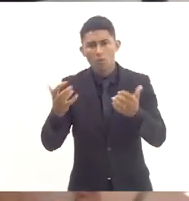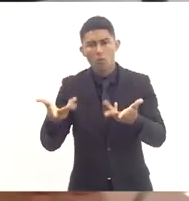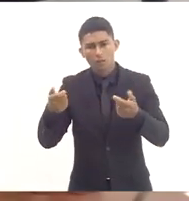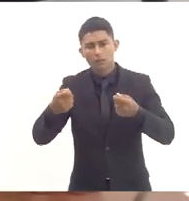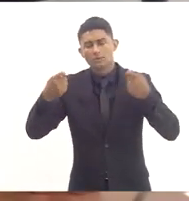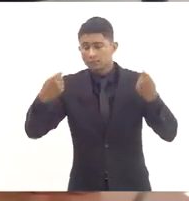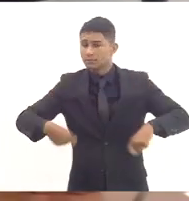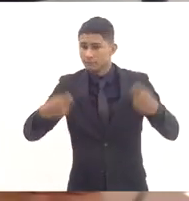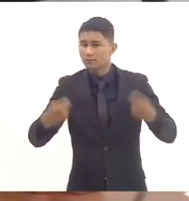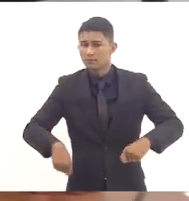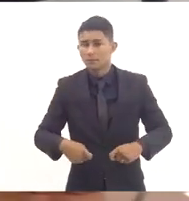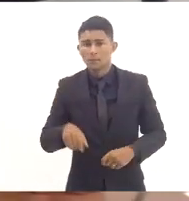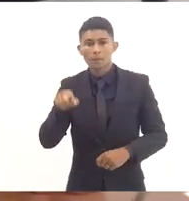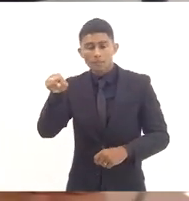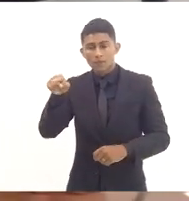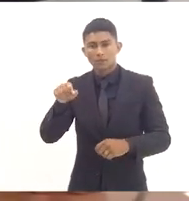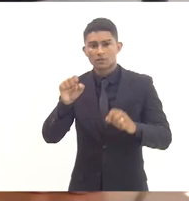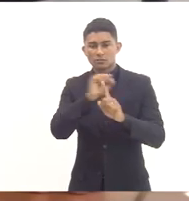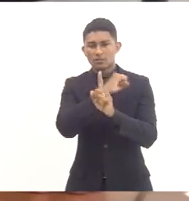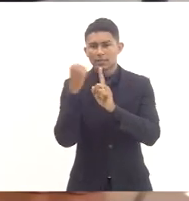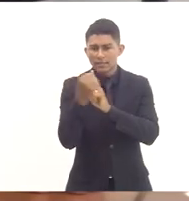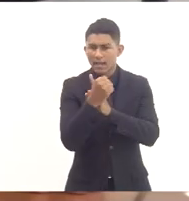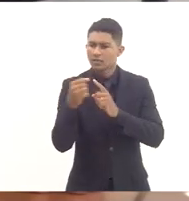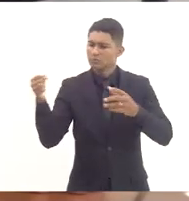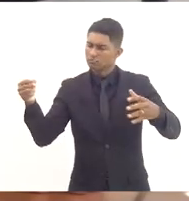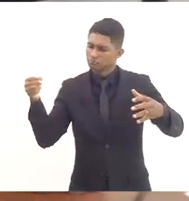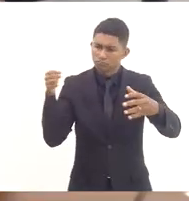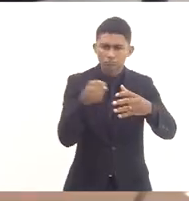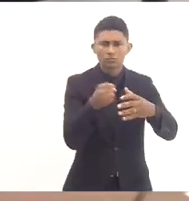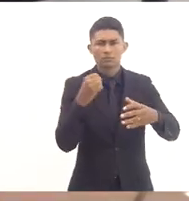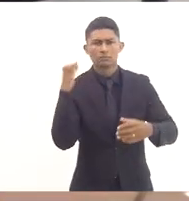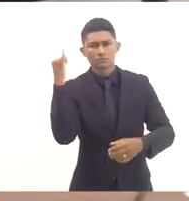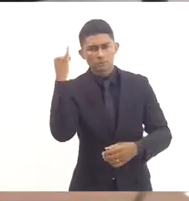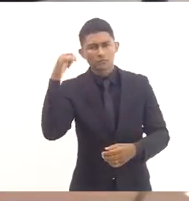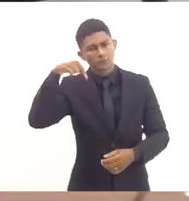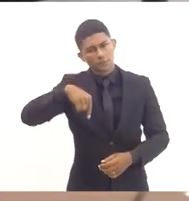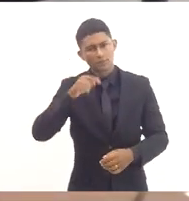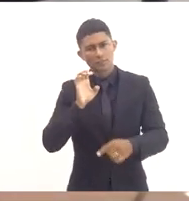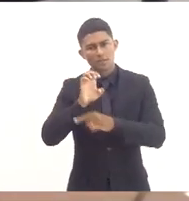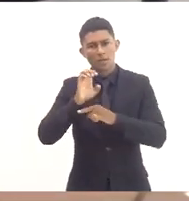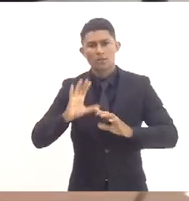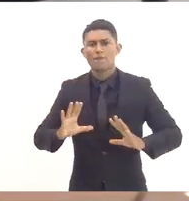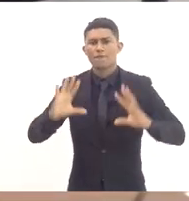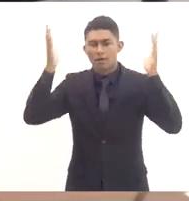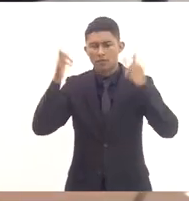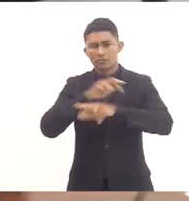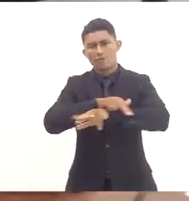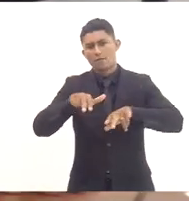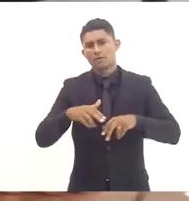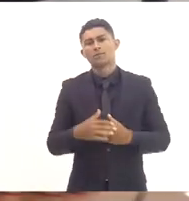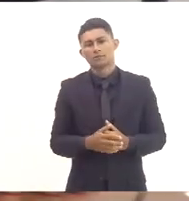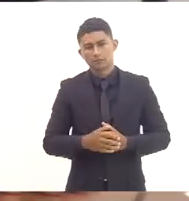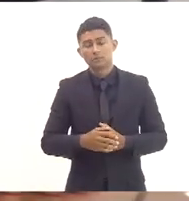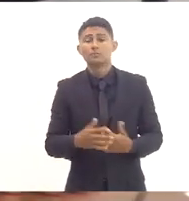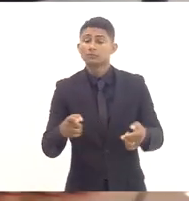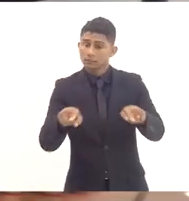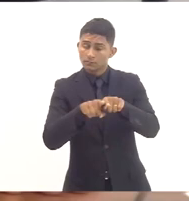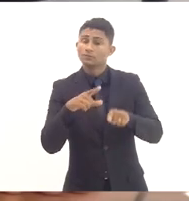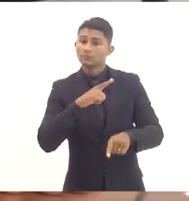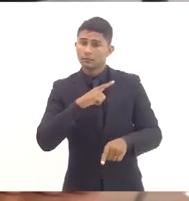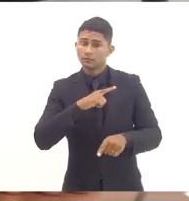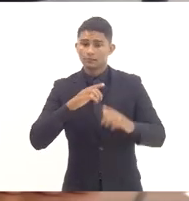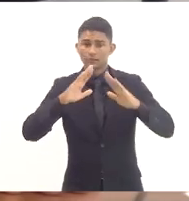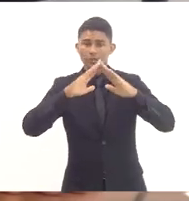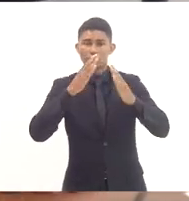sociedade participar dos eventos no nosso estado nós temos também a questão de muitos colégios